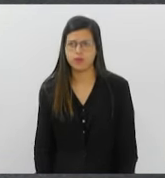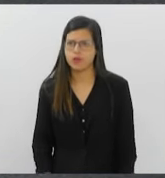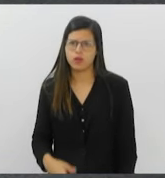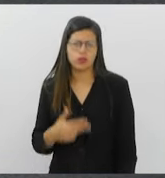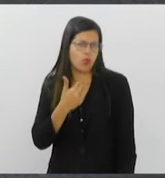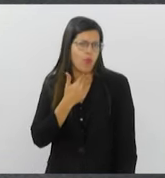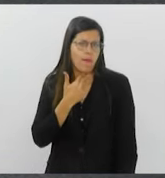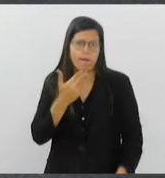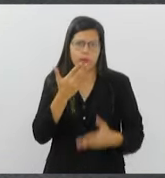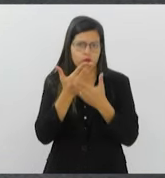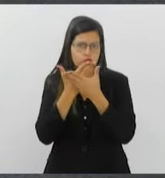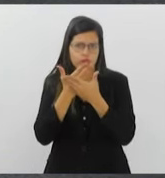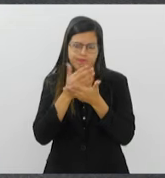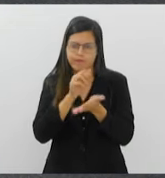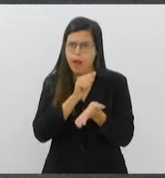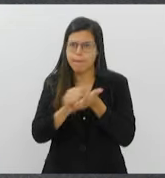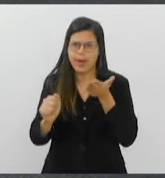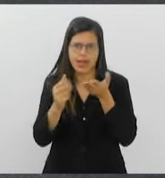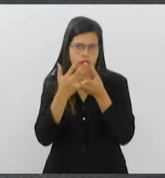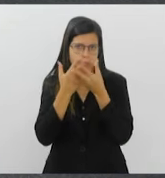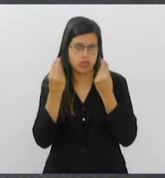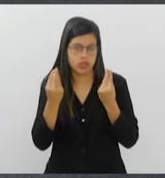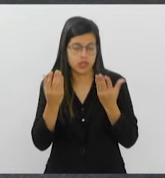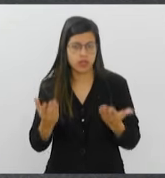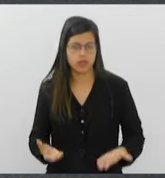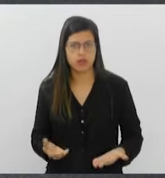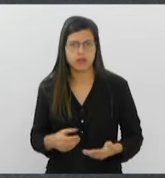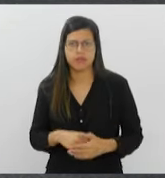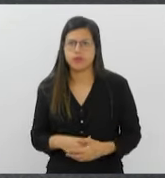pode esquecer, não pode